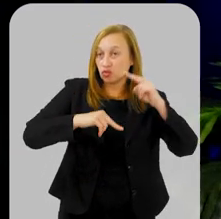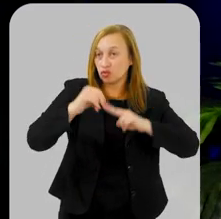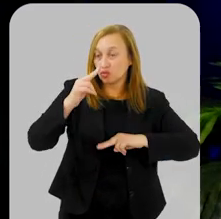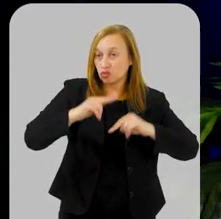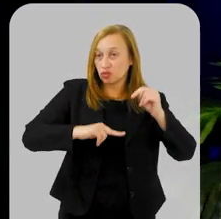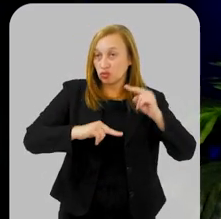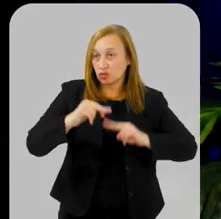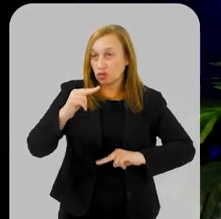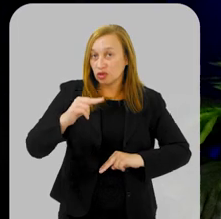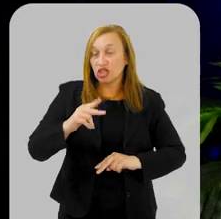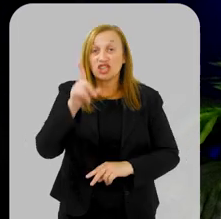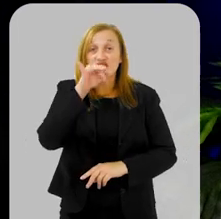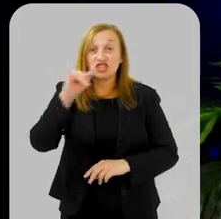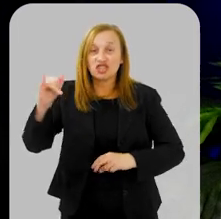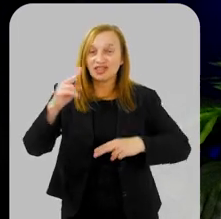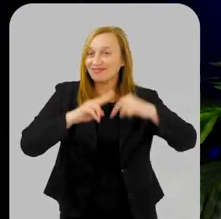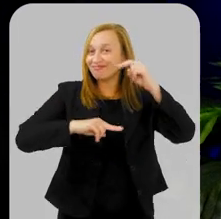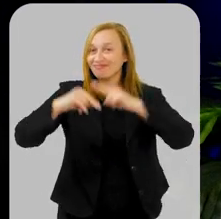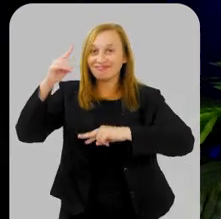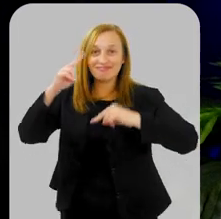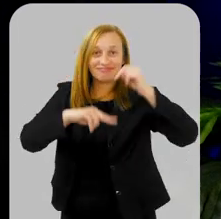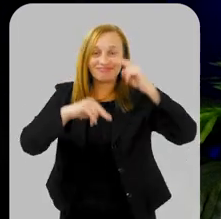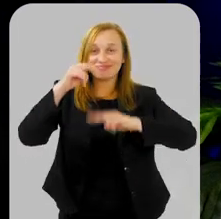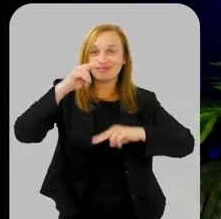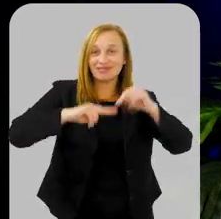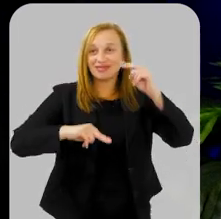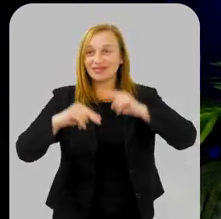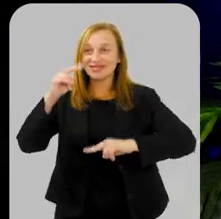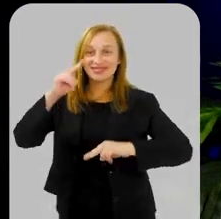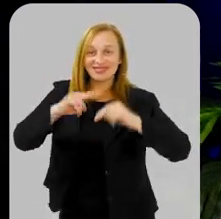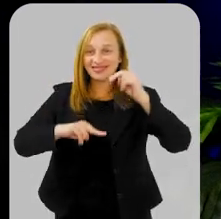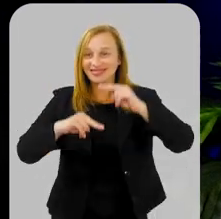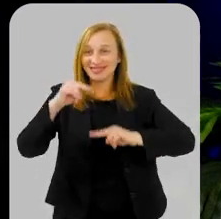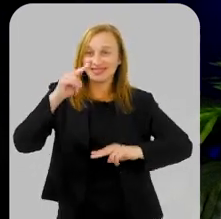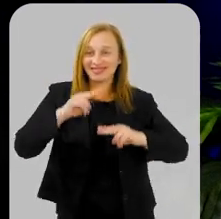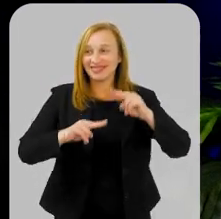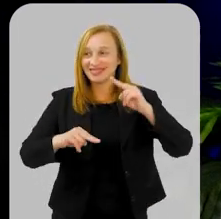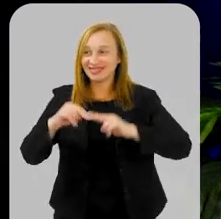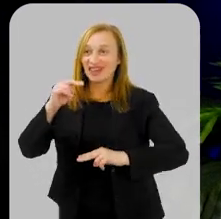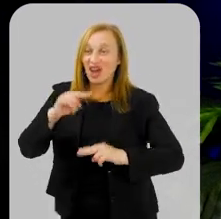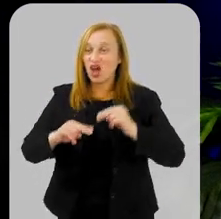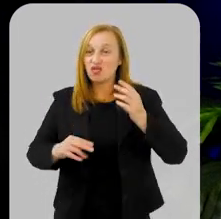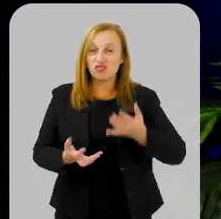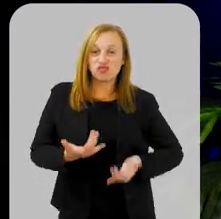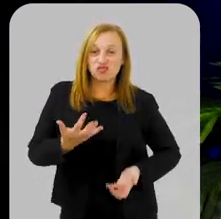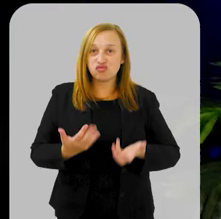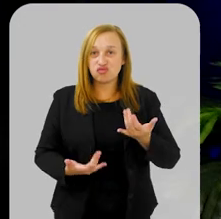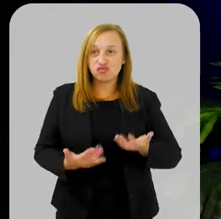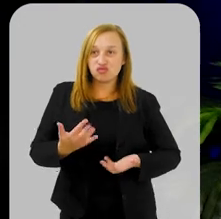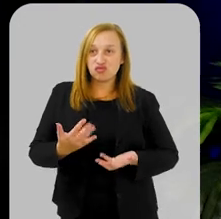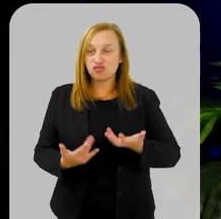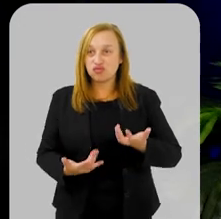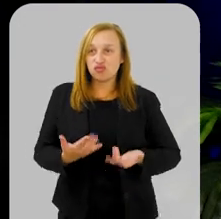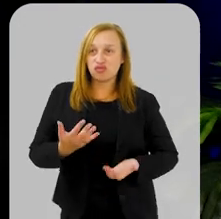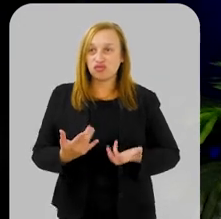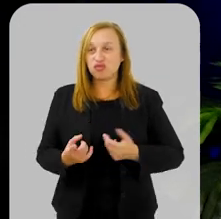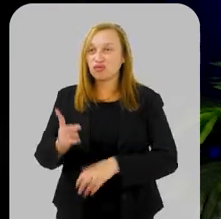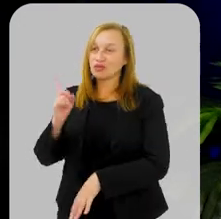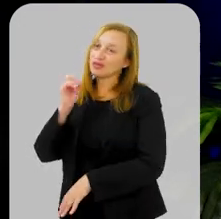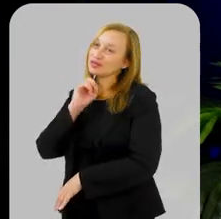junho, dia de São João, onde as fogueiras queimam de forma